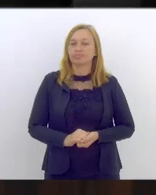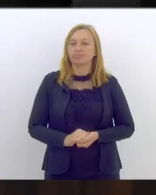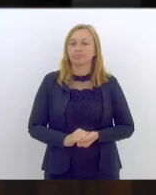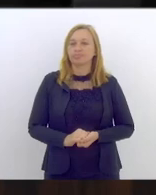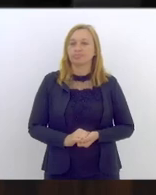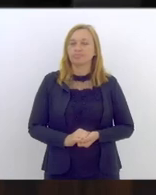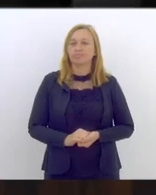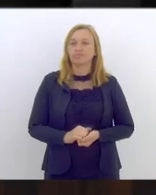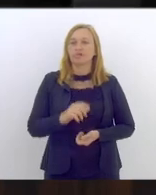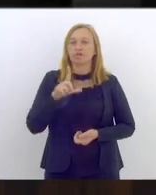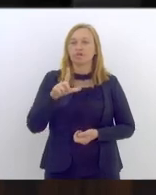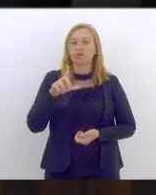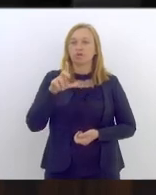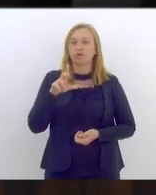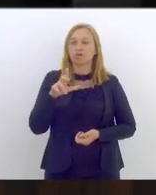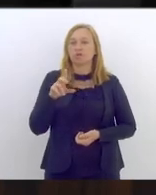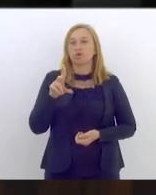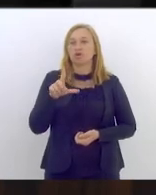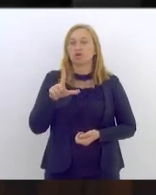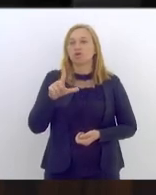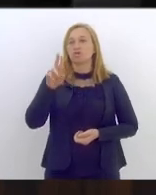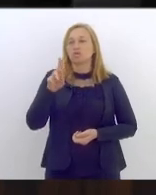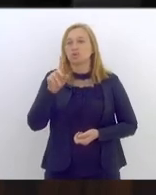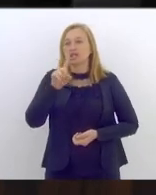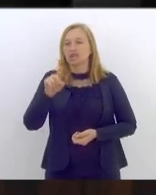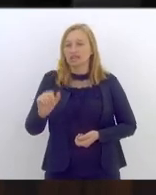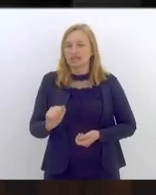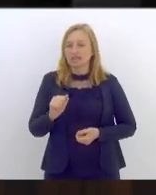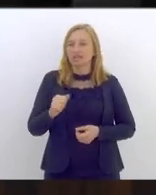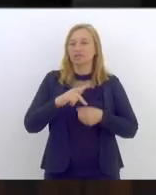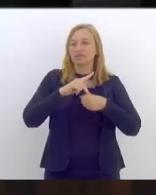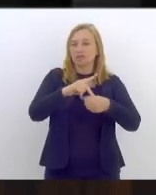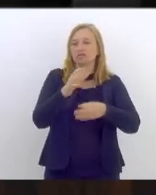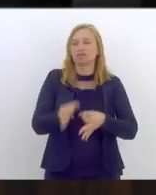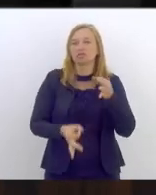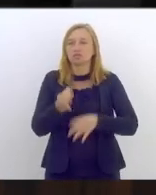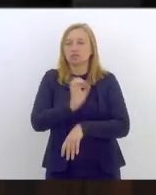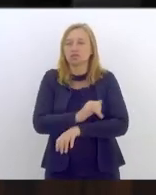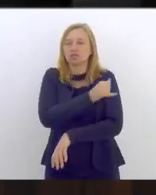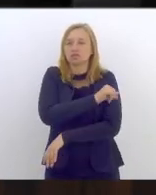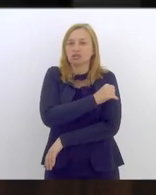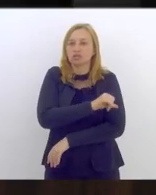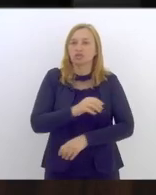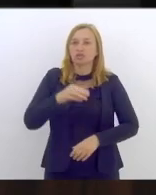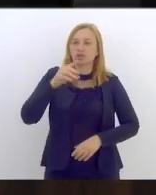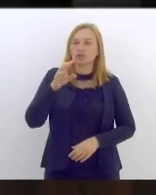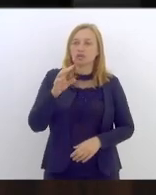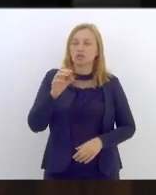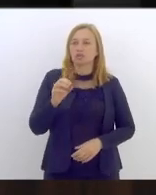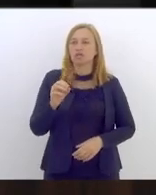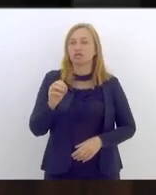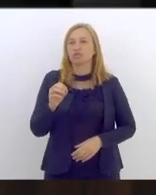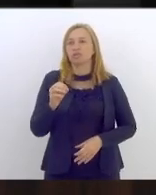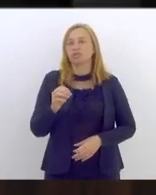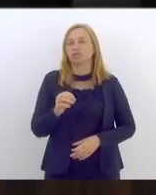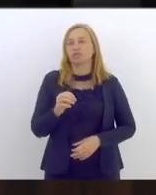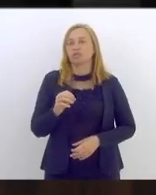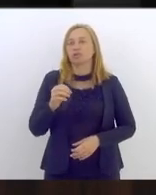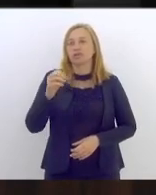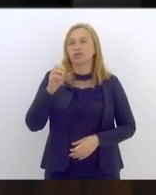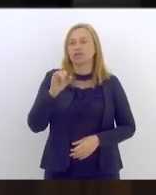senhora Luiza de Matos procuradora de Justiça do Ministério Público do Rio de Janeiro Norton Matos Procurador de Justiça